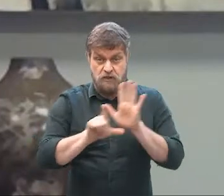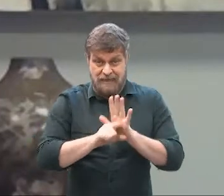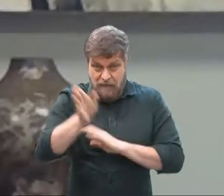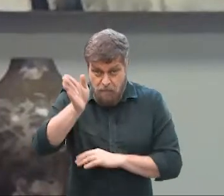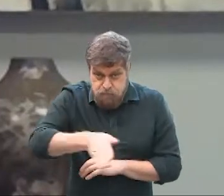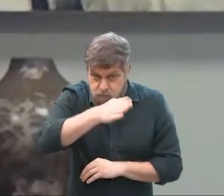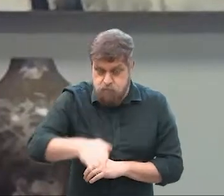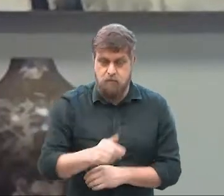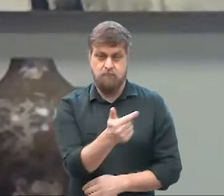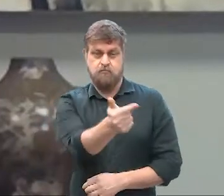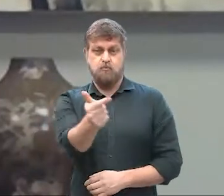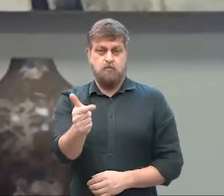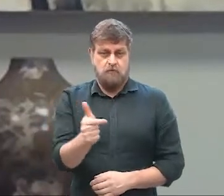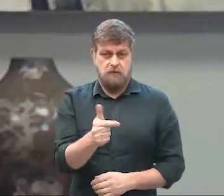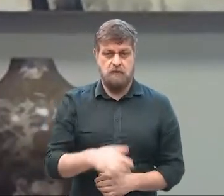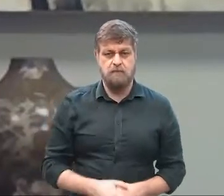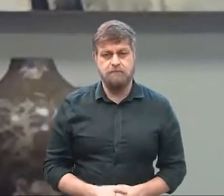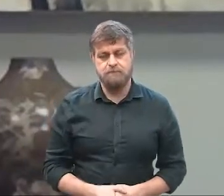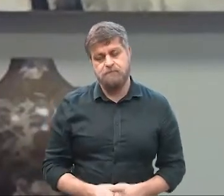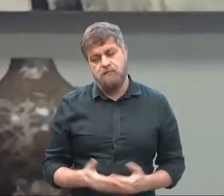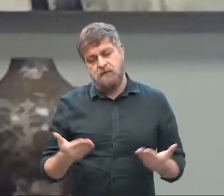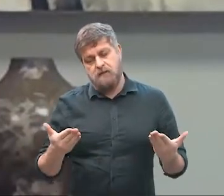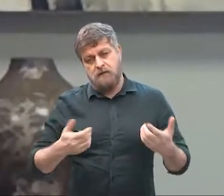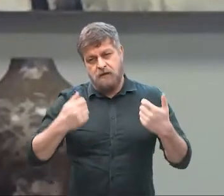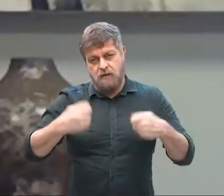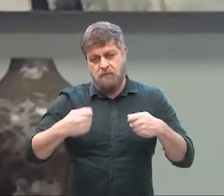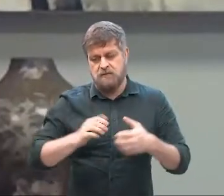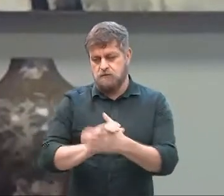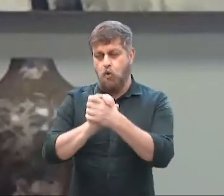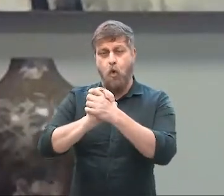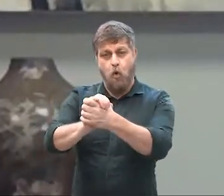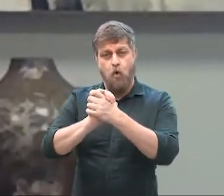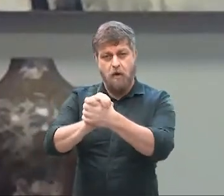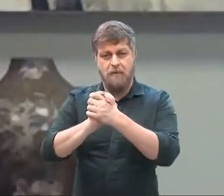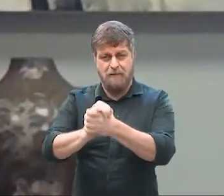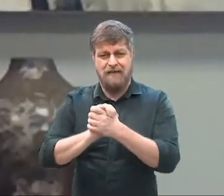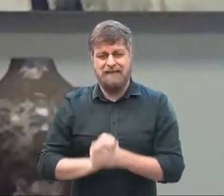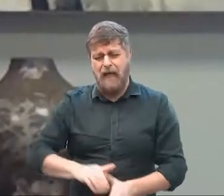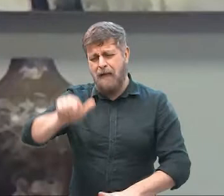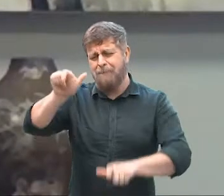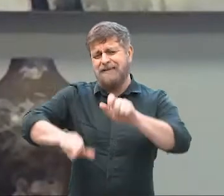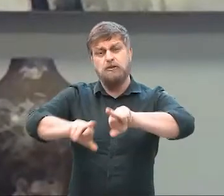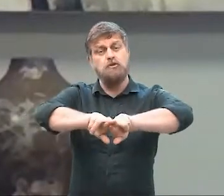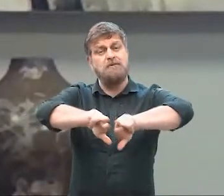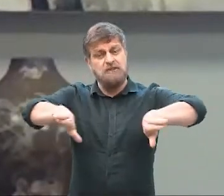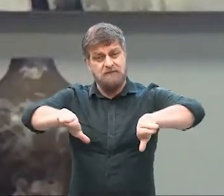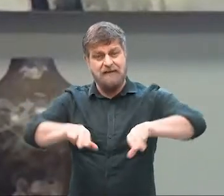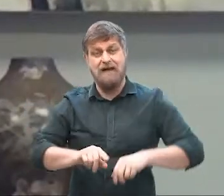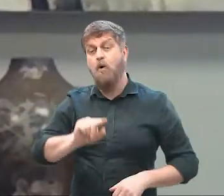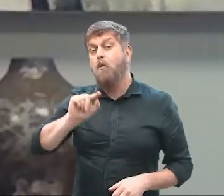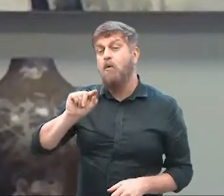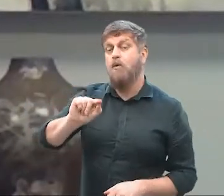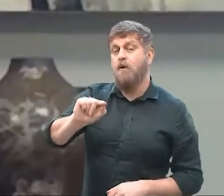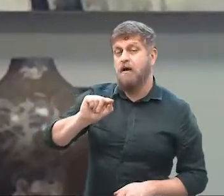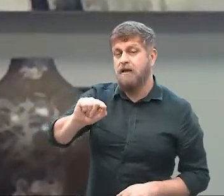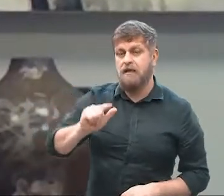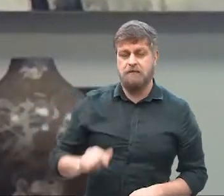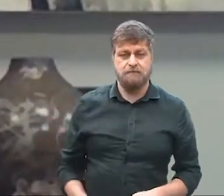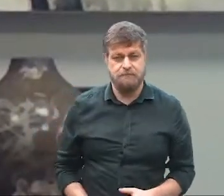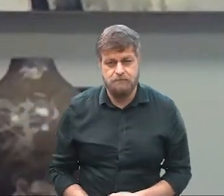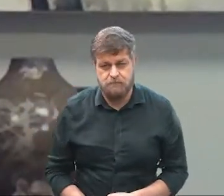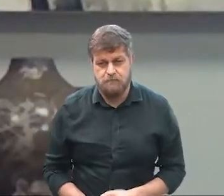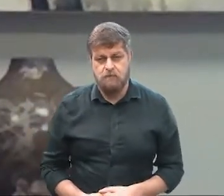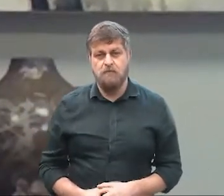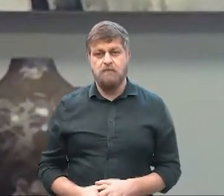de Campinas. Isso eu tenho que dividir esses parabéns a várias pessoas, entre as quais